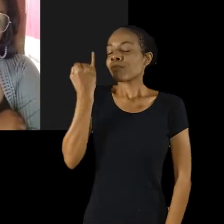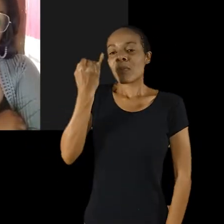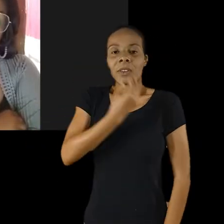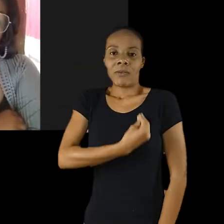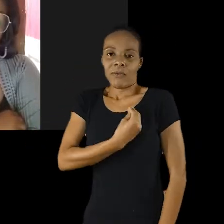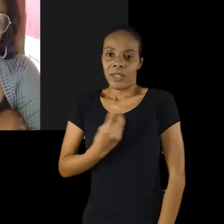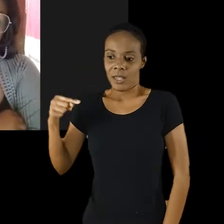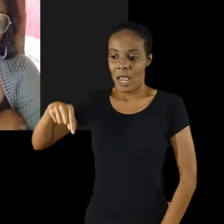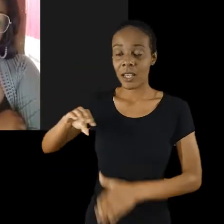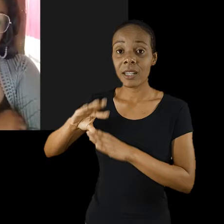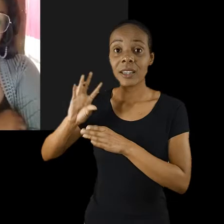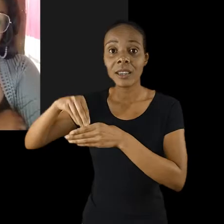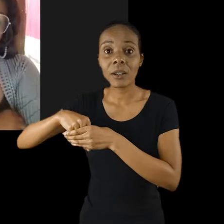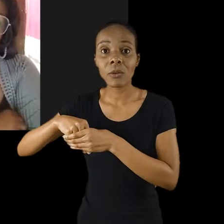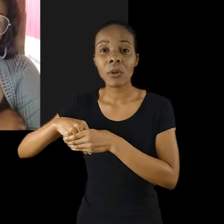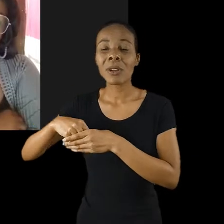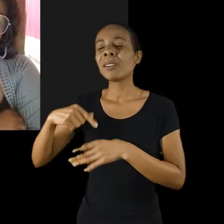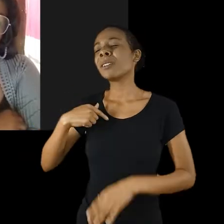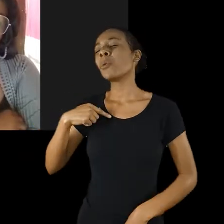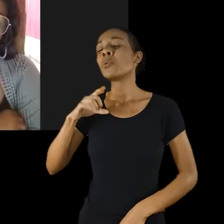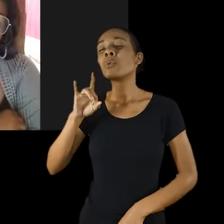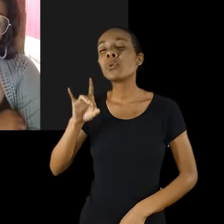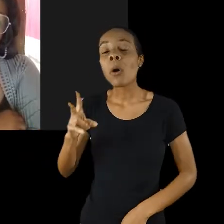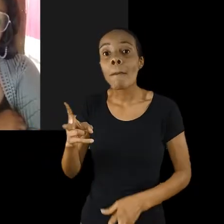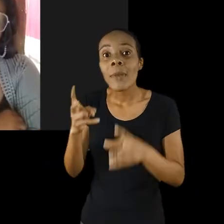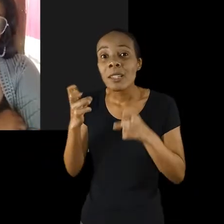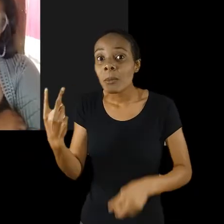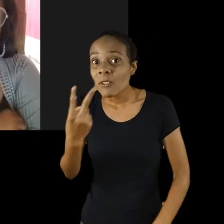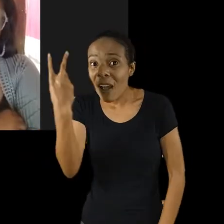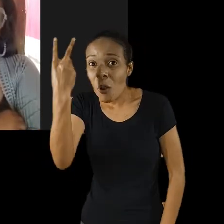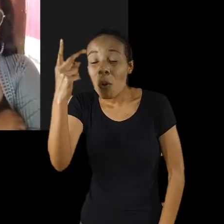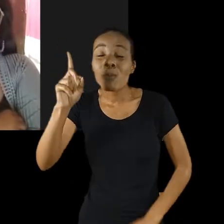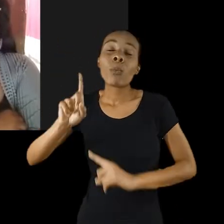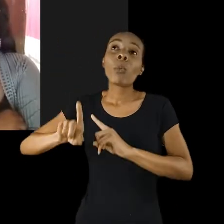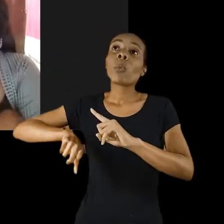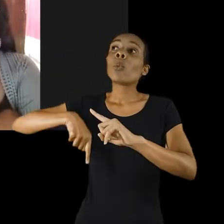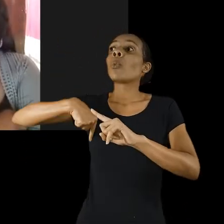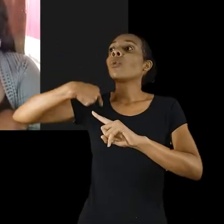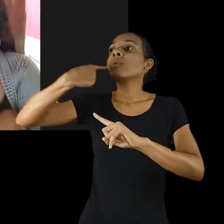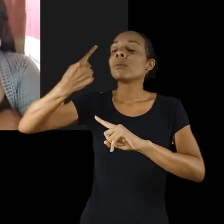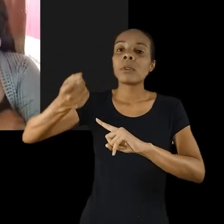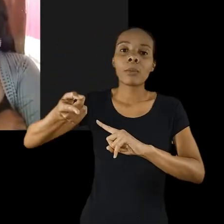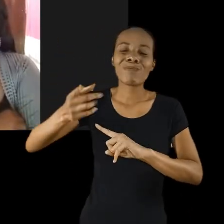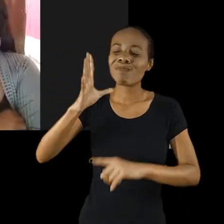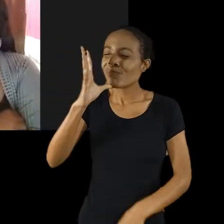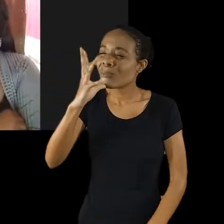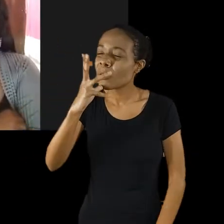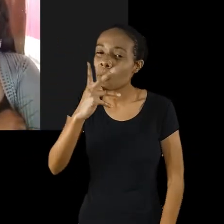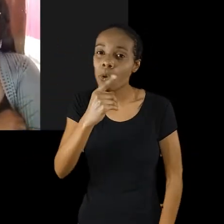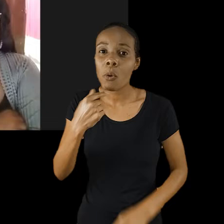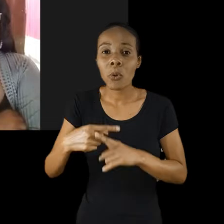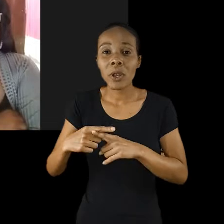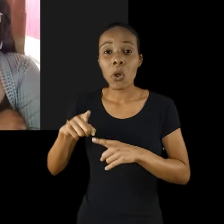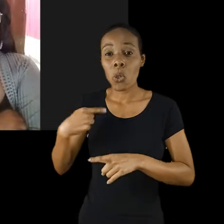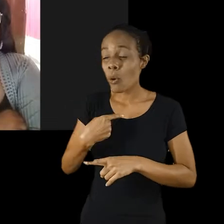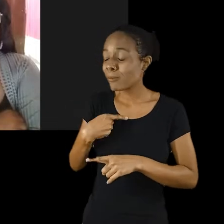depois, muito depois, que a gente demora, a gente custa um tempo ainda para enxergar o nosso território, o quanto que ele é chagado,